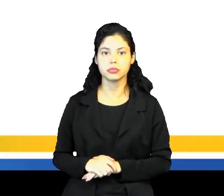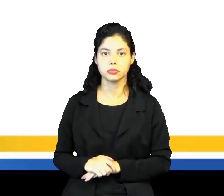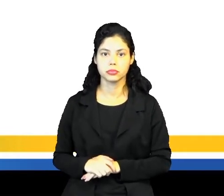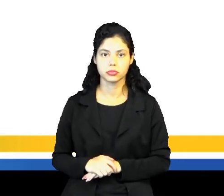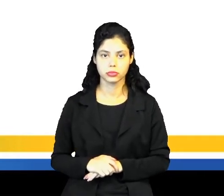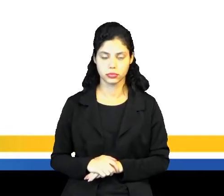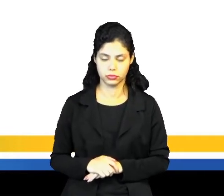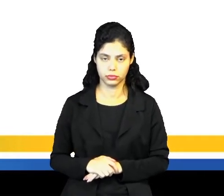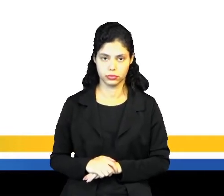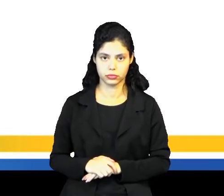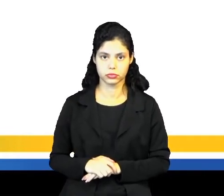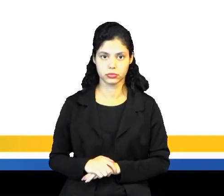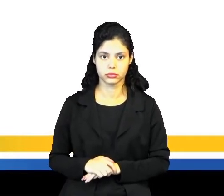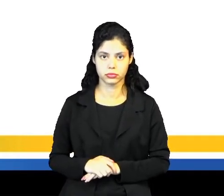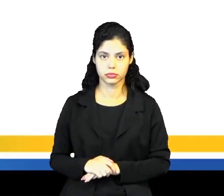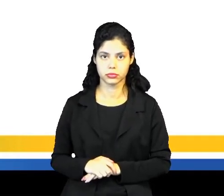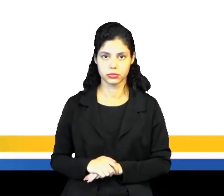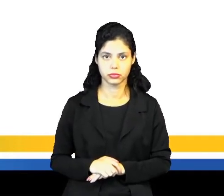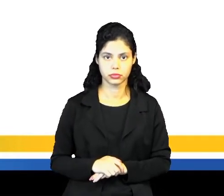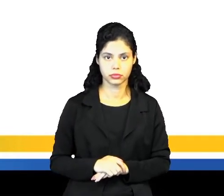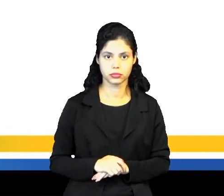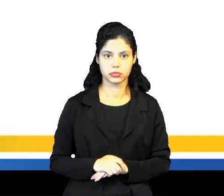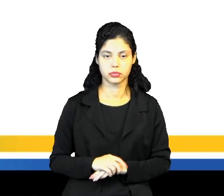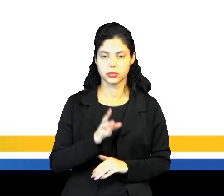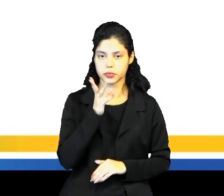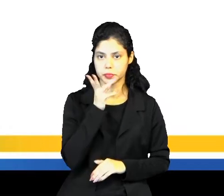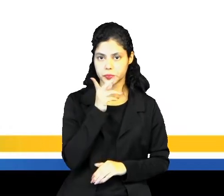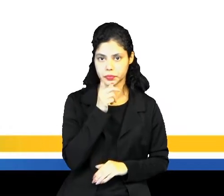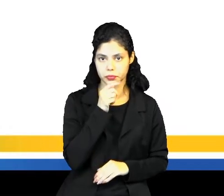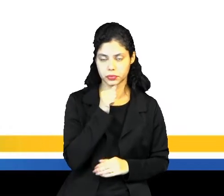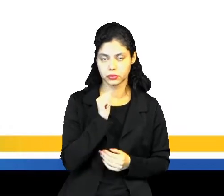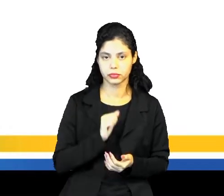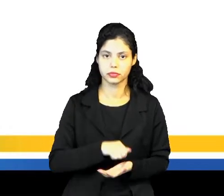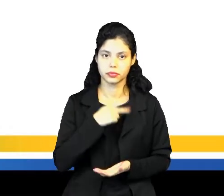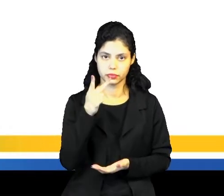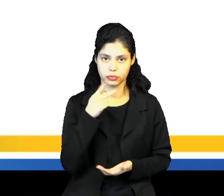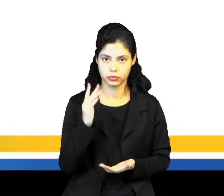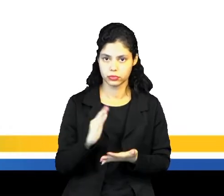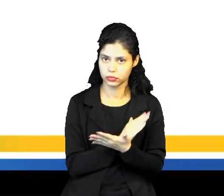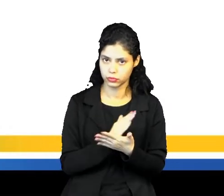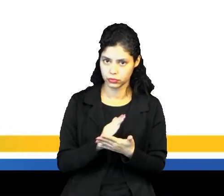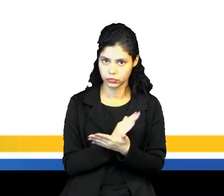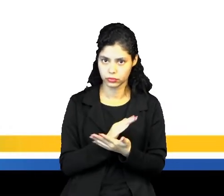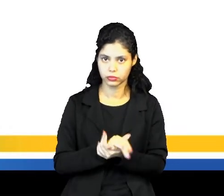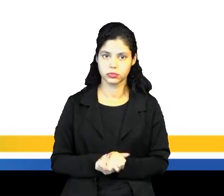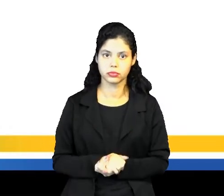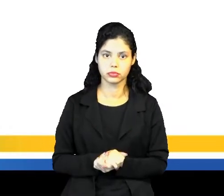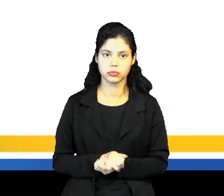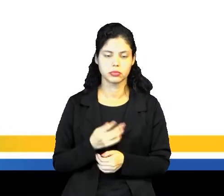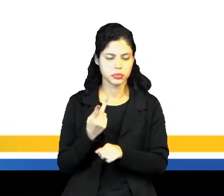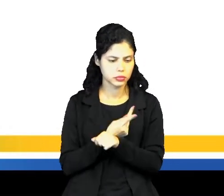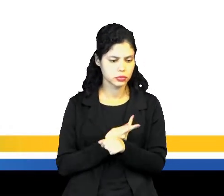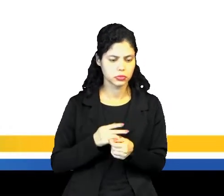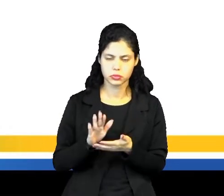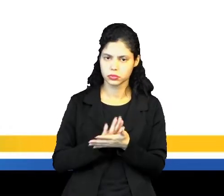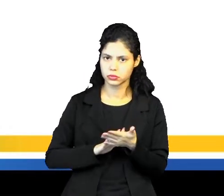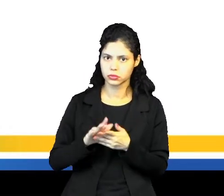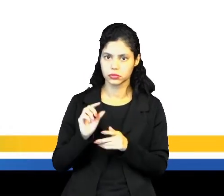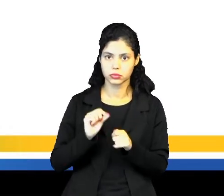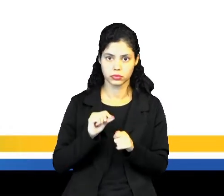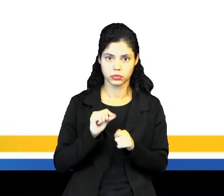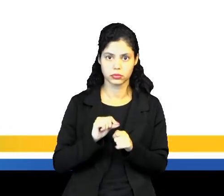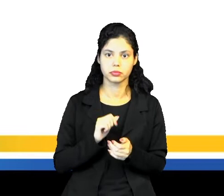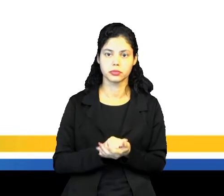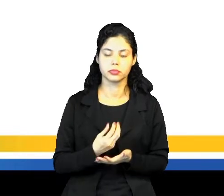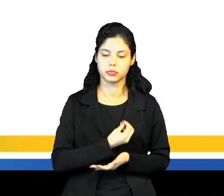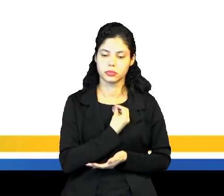Lentíssimo de contestações, ou seja, lento em contestar algo, né? Procura não contestar muito, né? Não